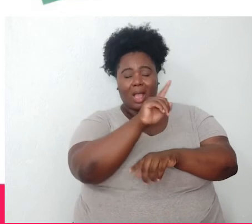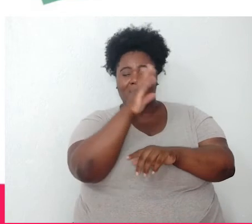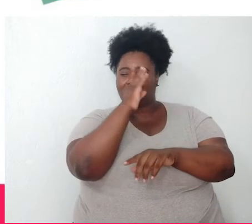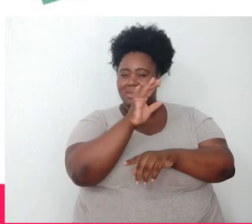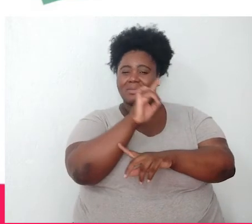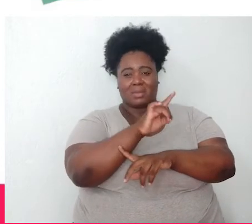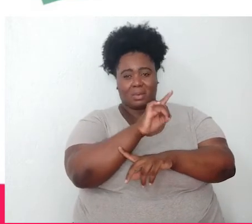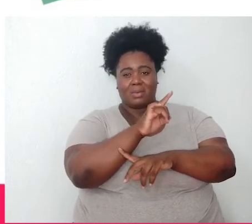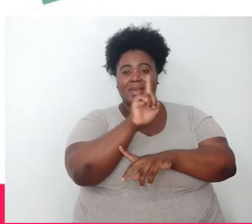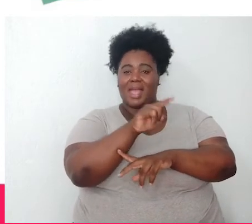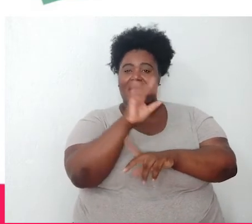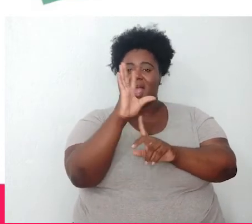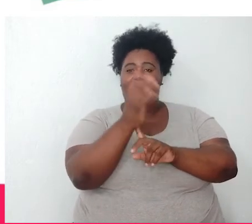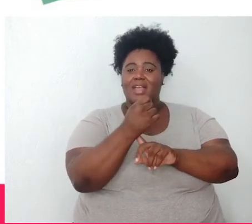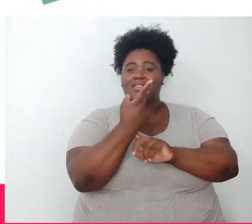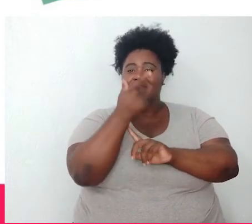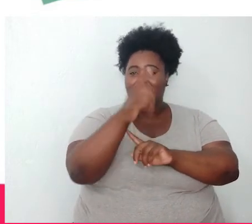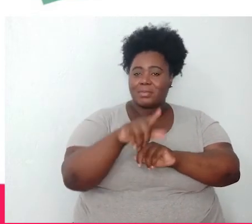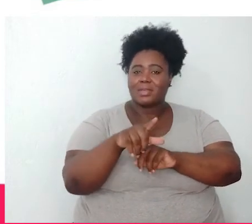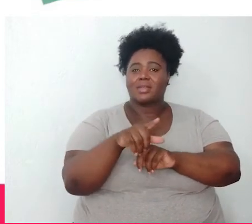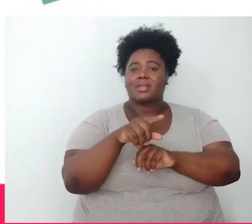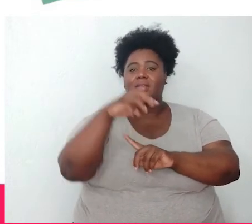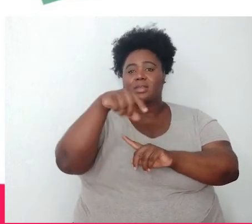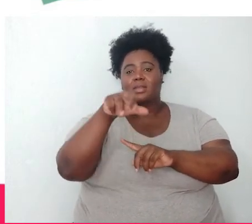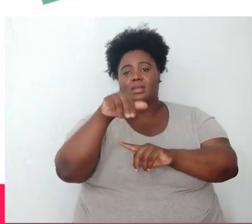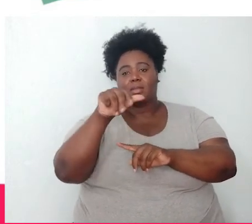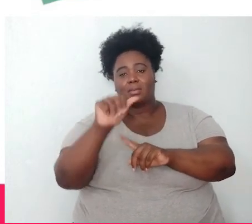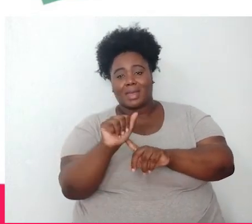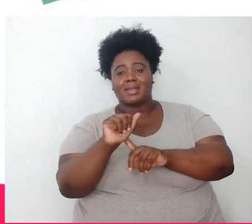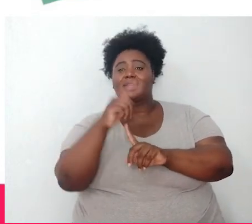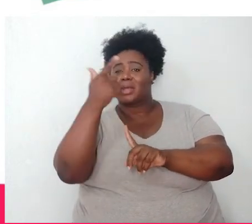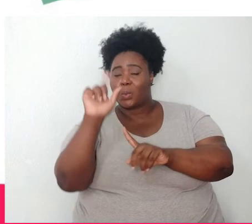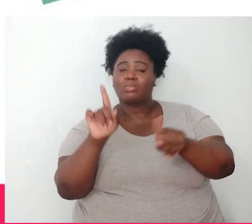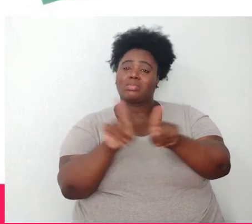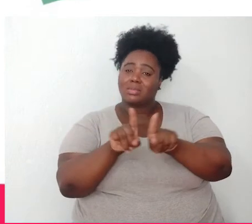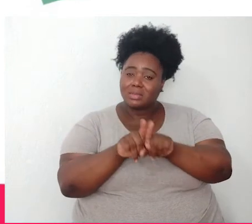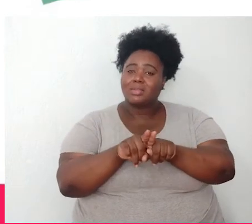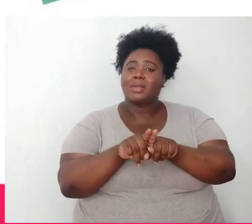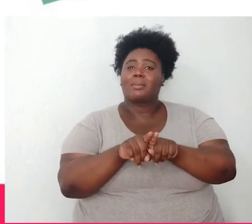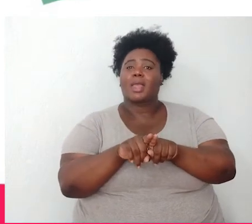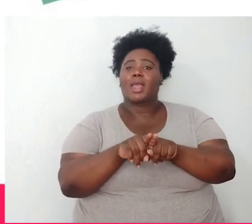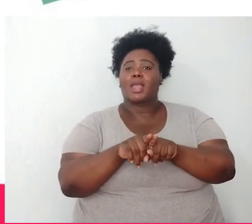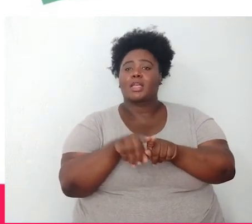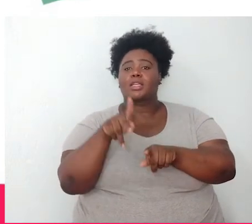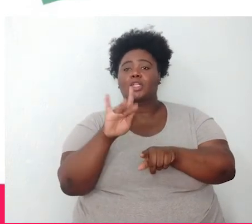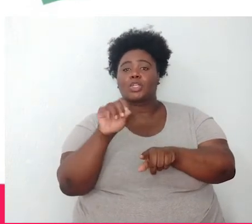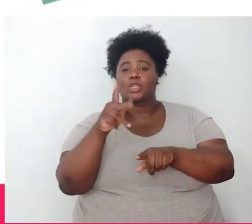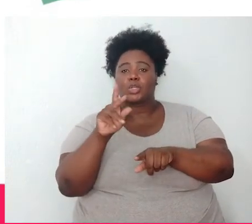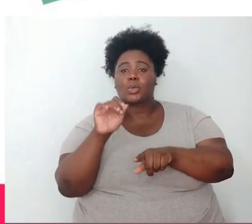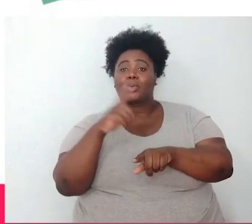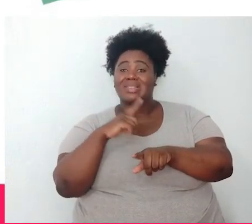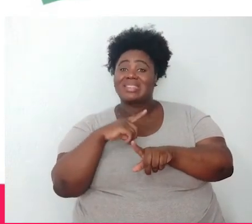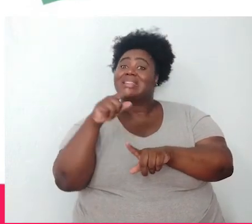Unidos, principalmente, né? Daquela arte da repetição, a Marina Abramovic, entre outras artistas, Yoko Ono. Tem